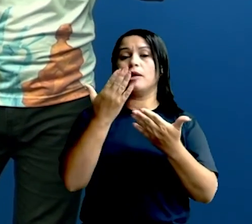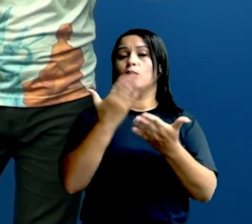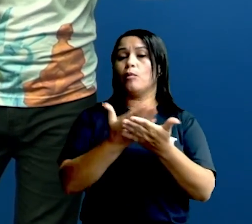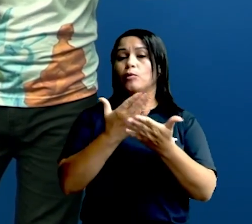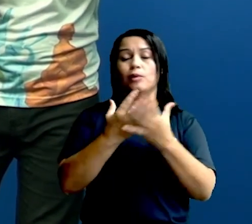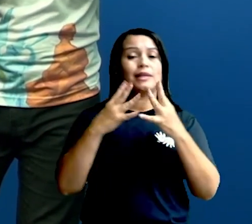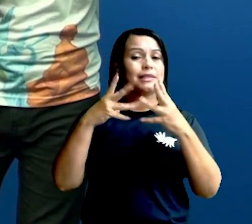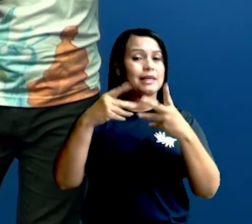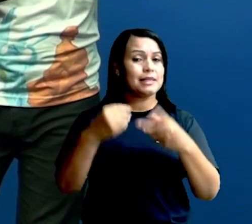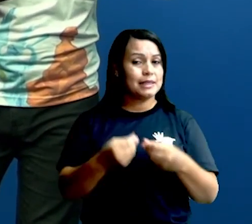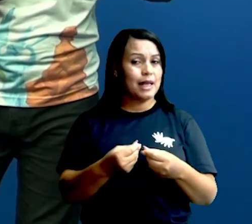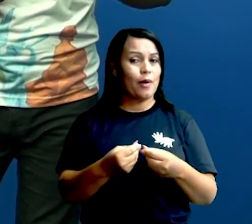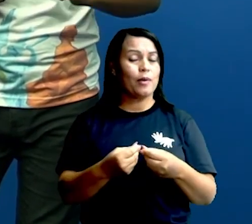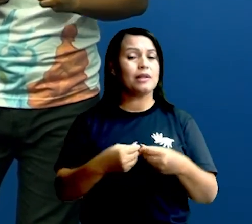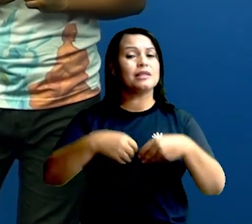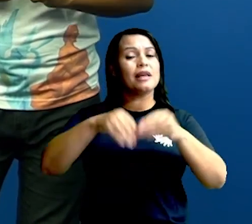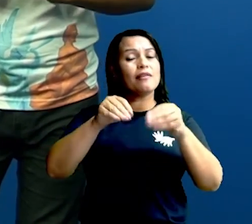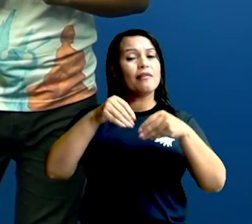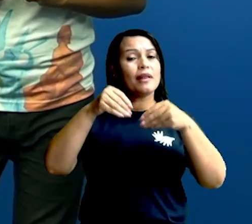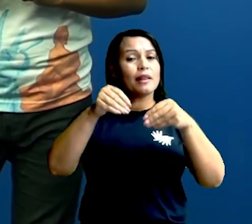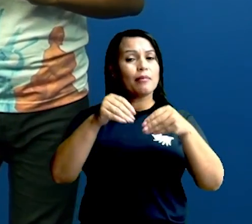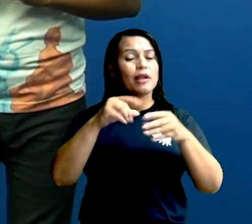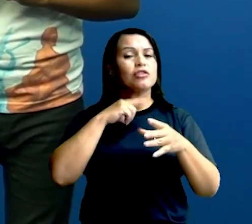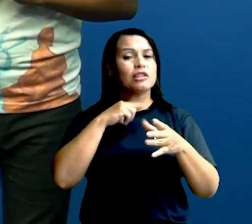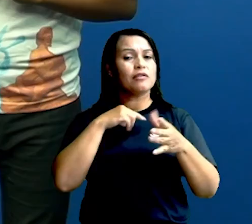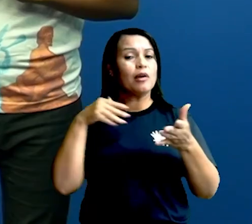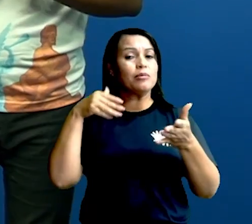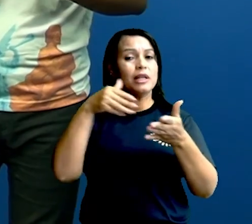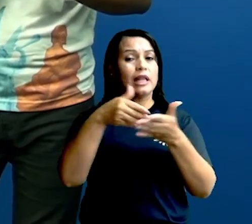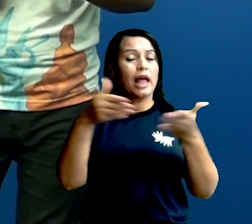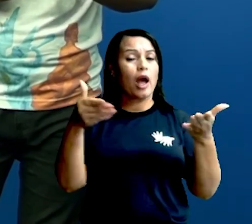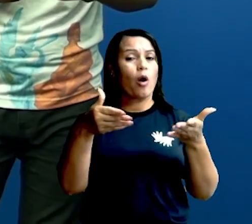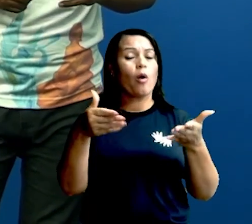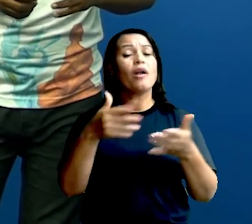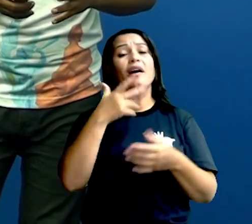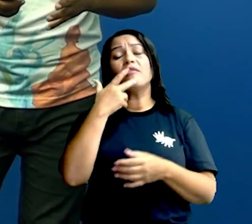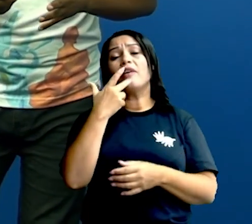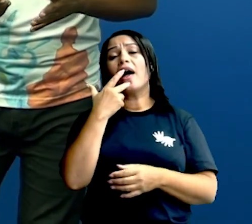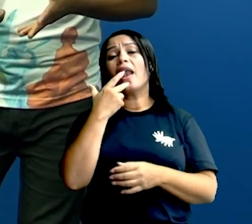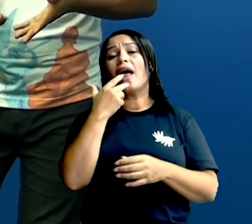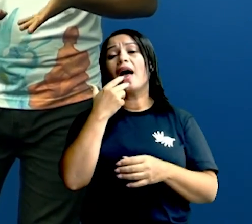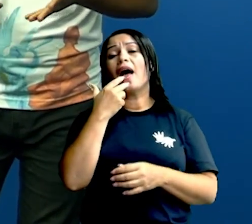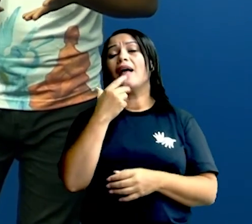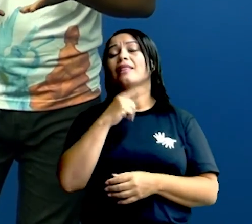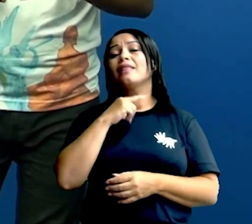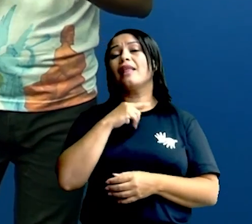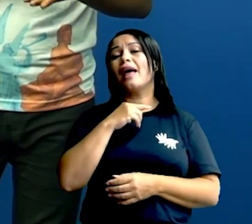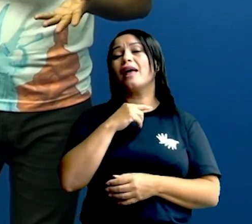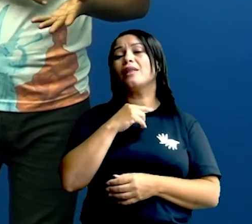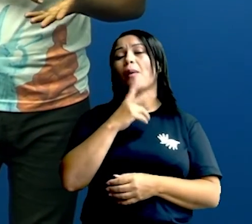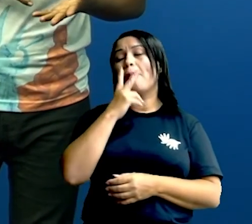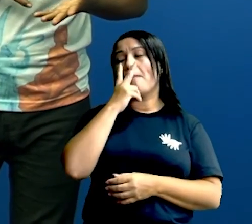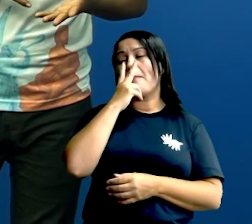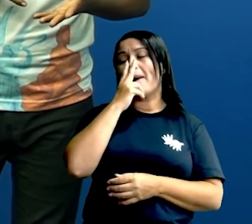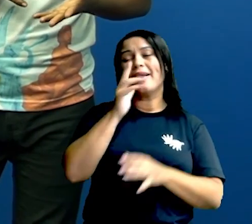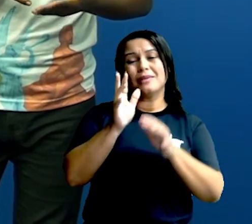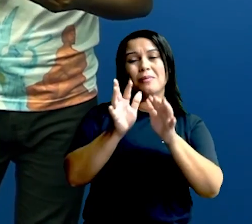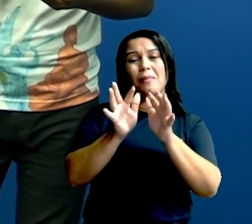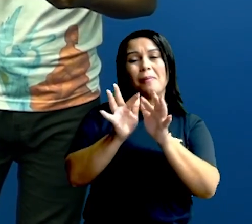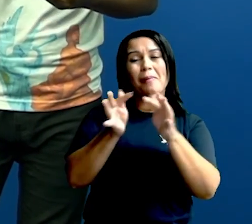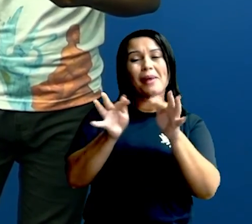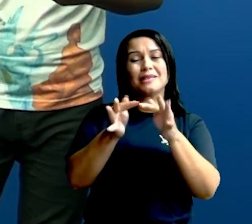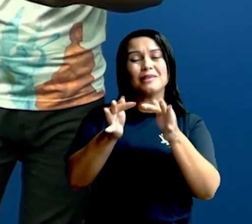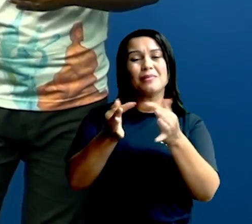aulas sobre invertebrados que tivemos até agora, e queria falar uma mensagem que parece bem simples,